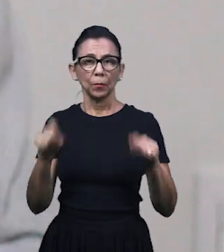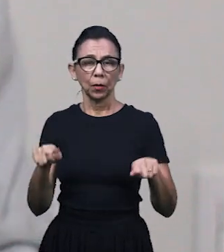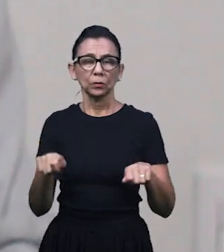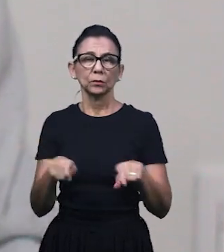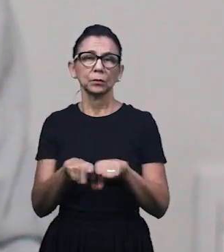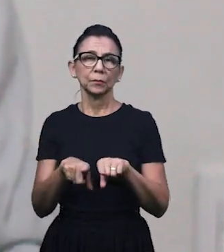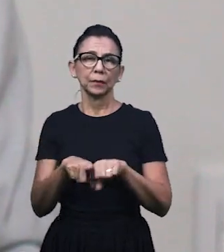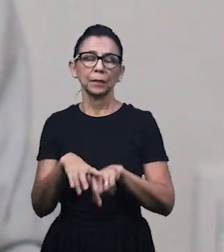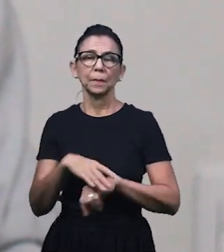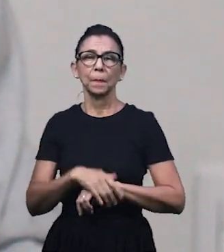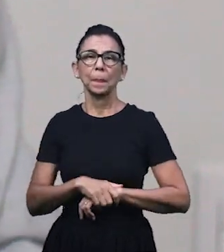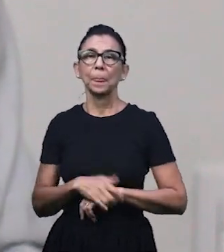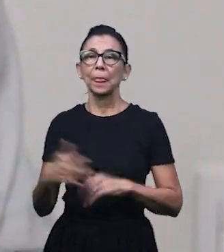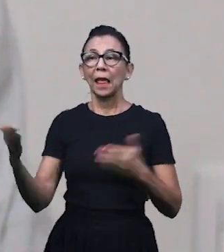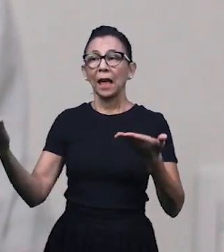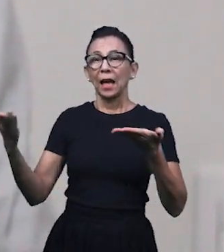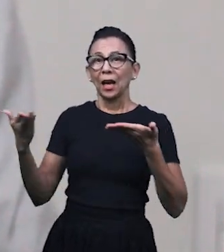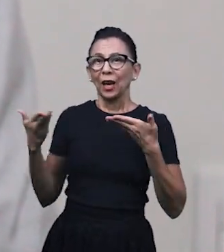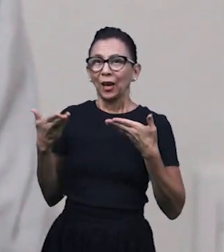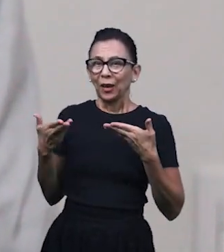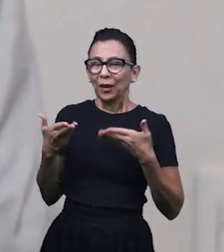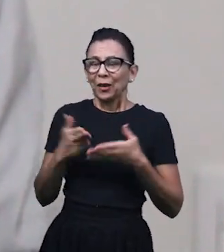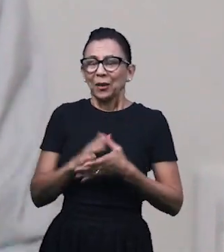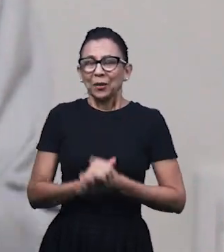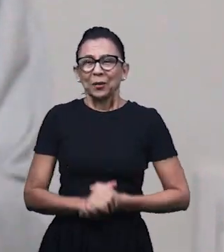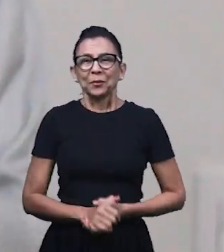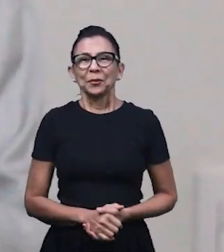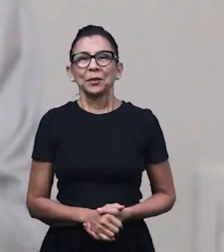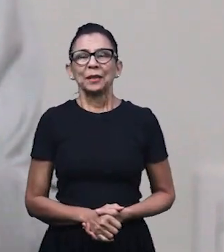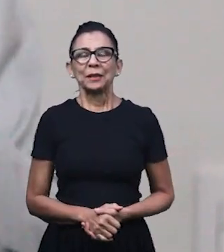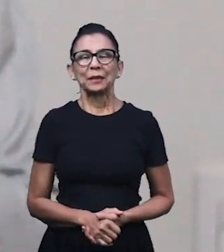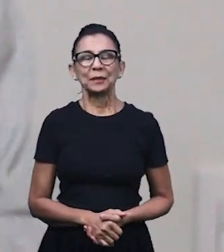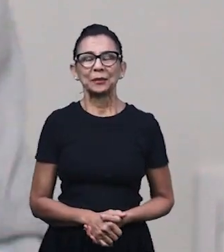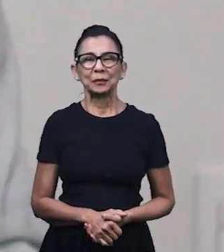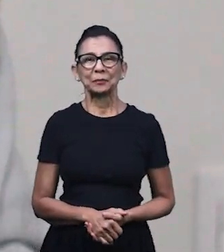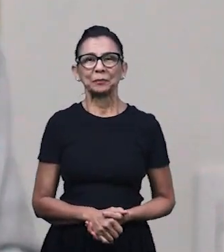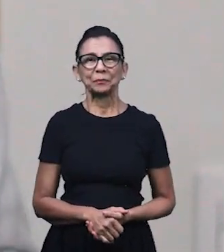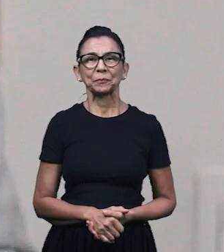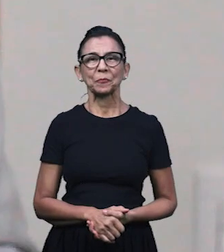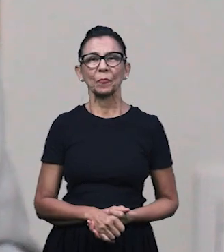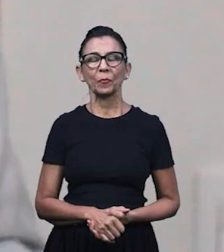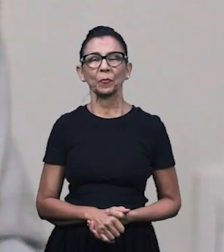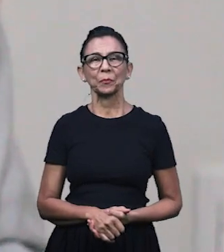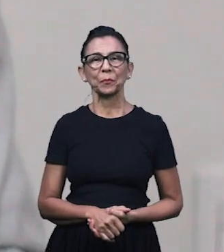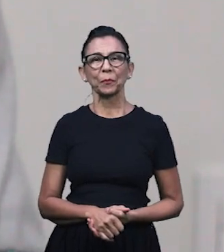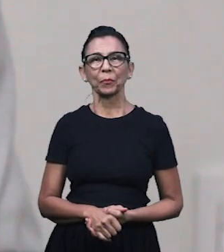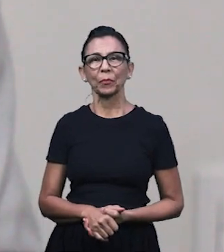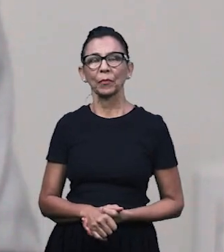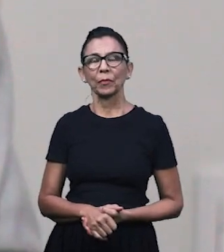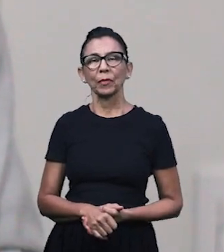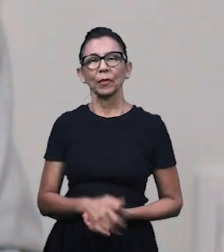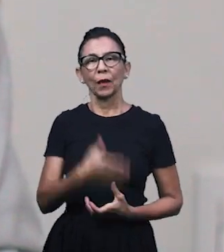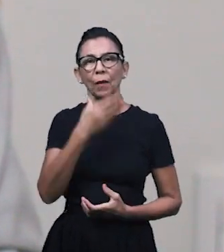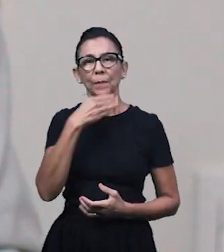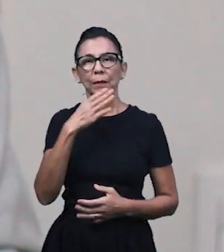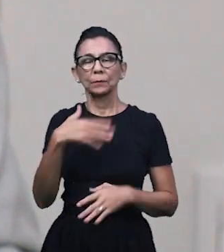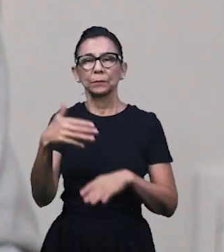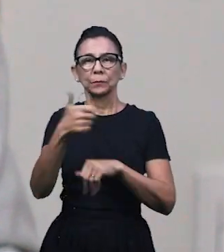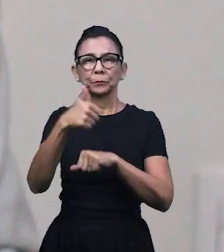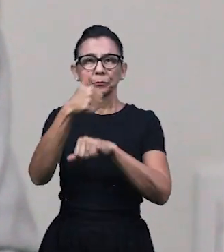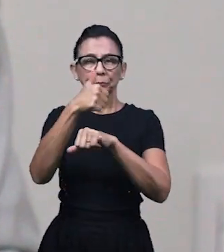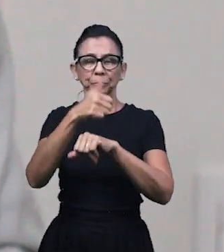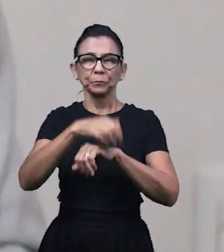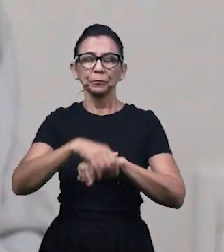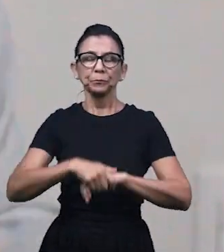gente chama o nosso correspondente do Nordeste, você já conhece, nosso irmão Warner Filho, jornalista lá do